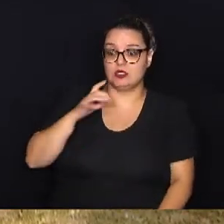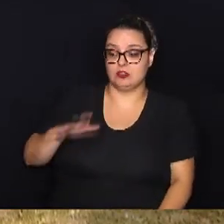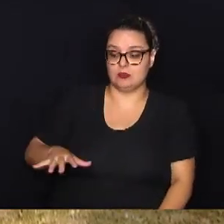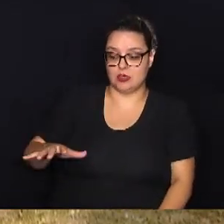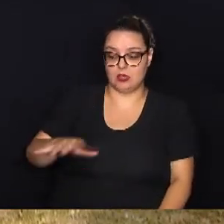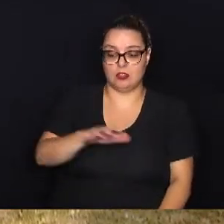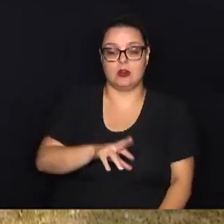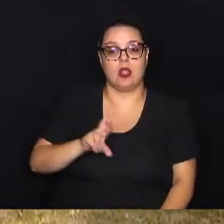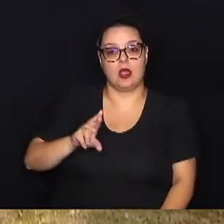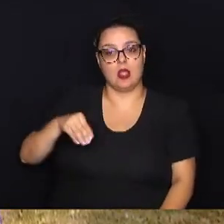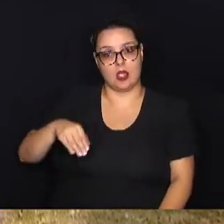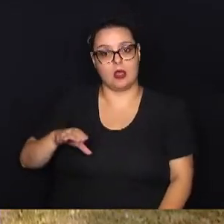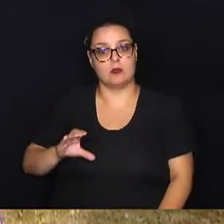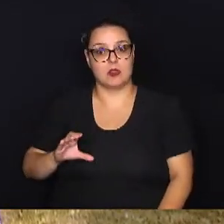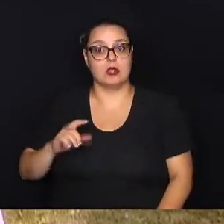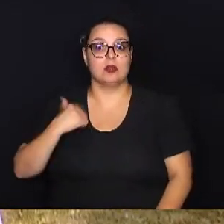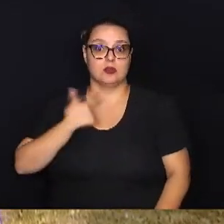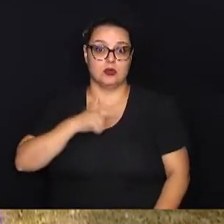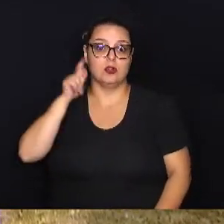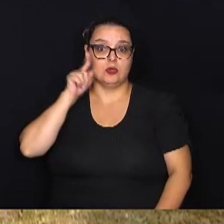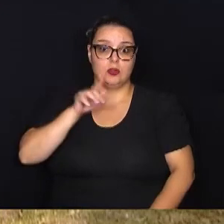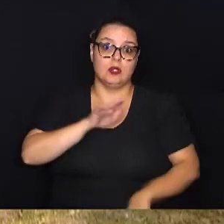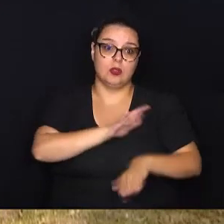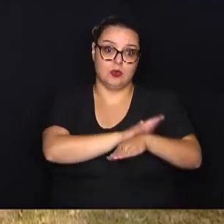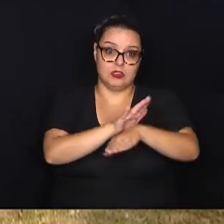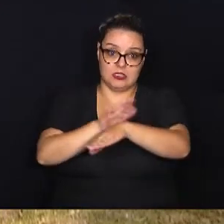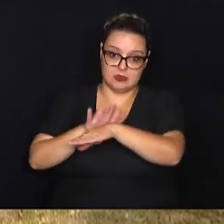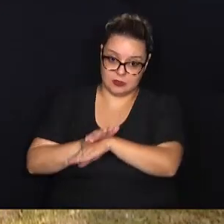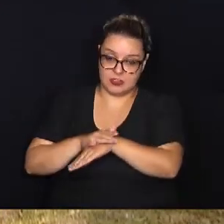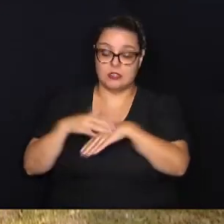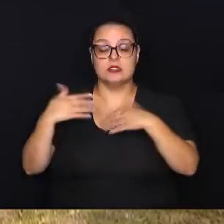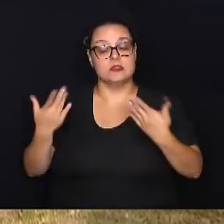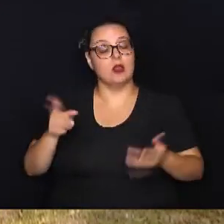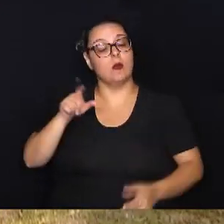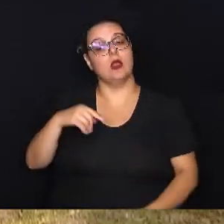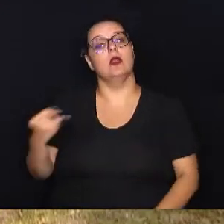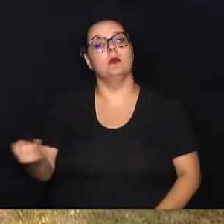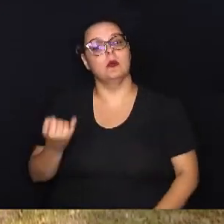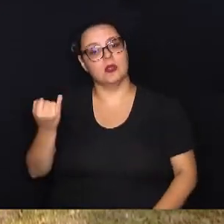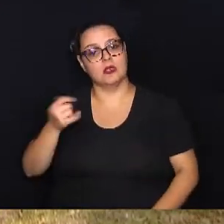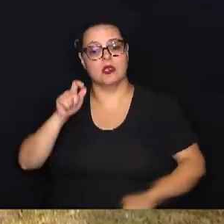região metropolitana nós conseguiremos ajudar. Então é importante que